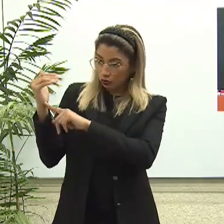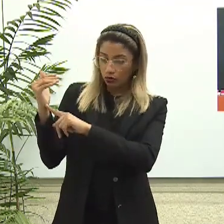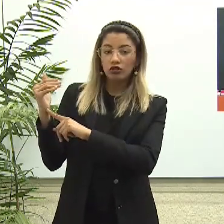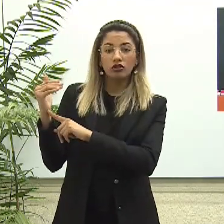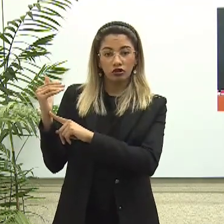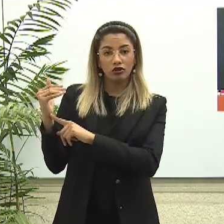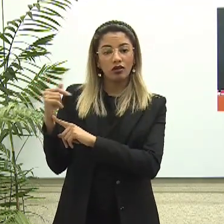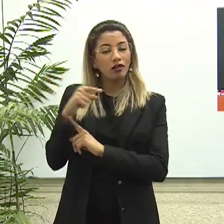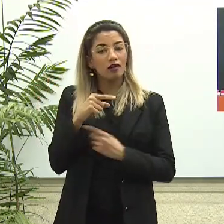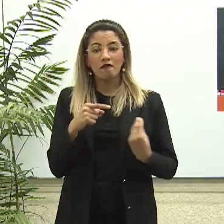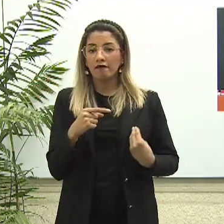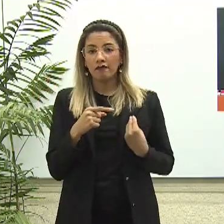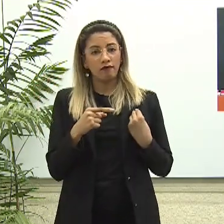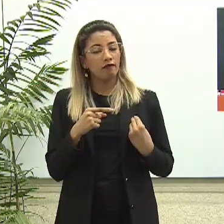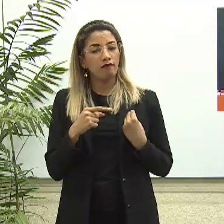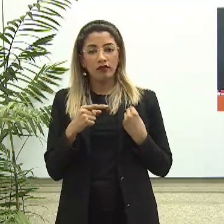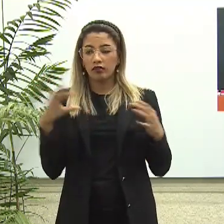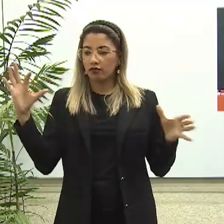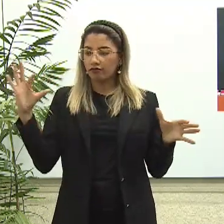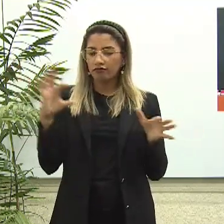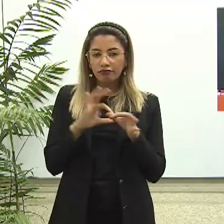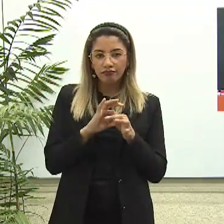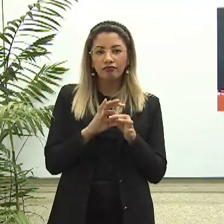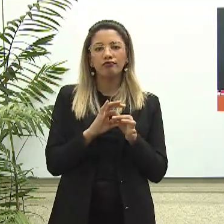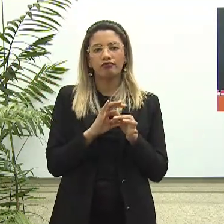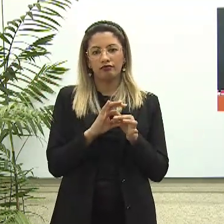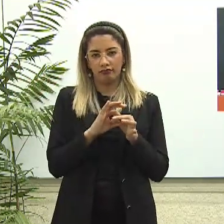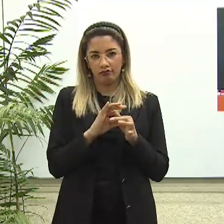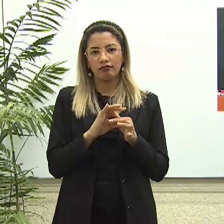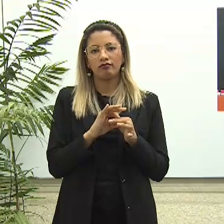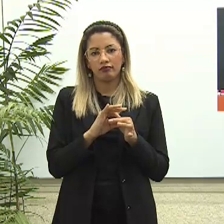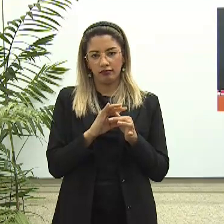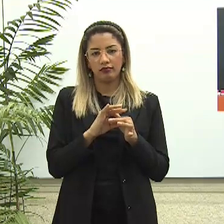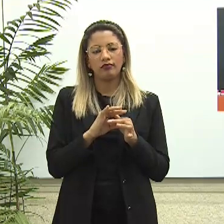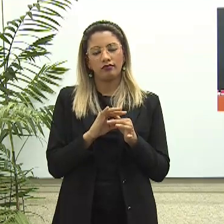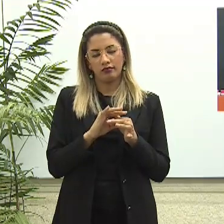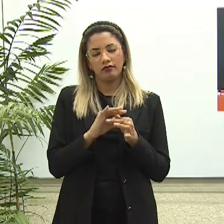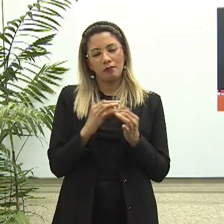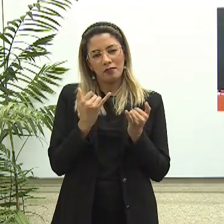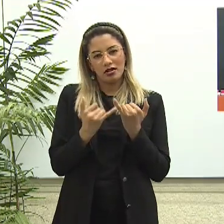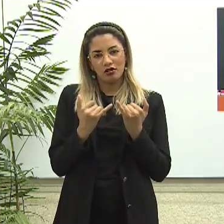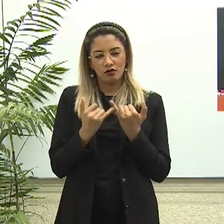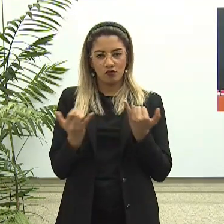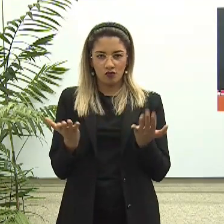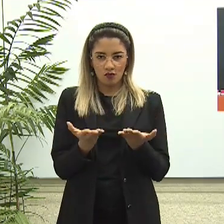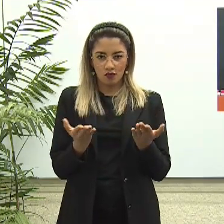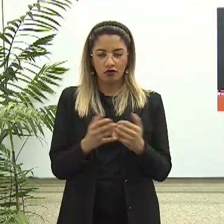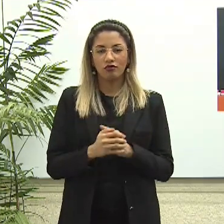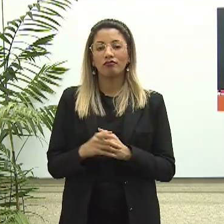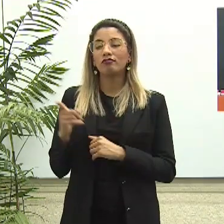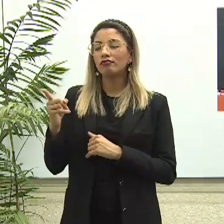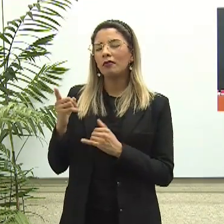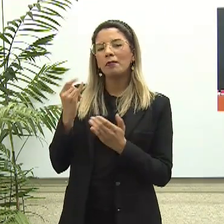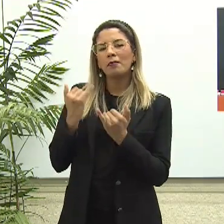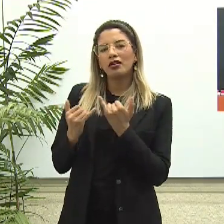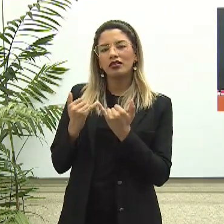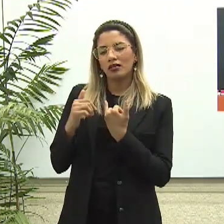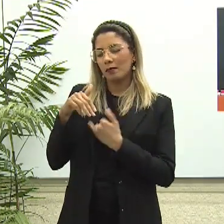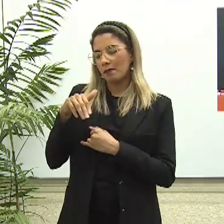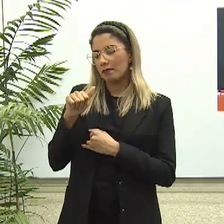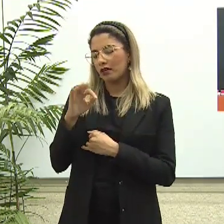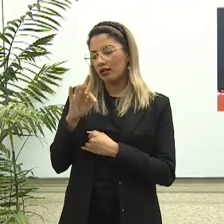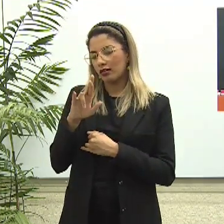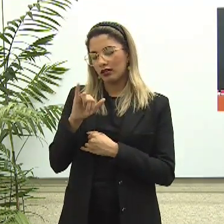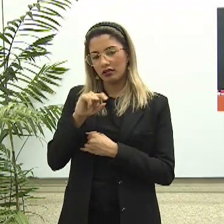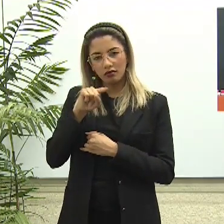condição de vida é muito parecido que nós vivemos hoje é verdade né Matrix